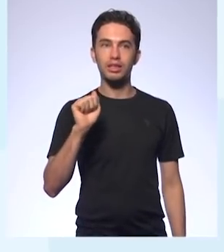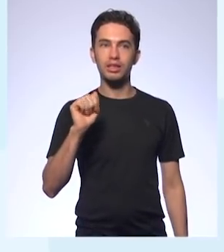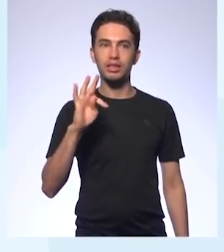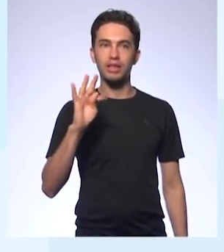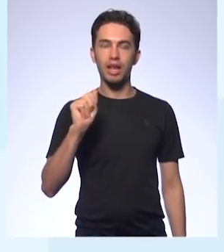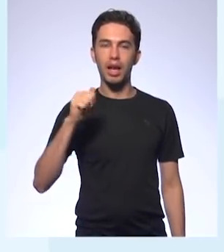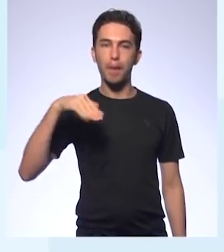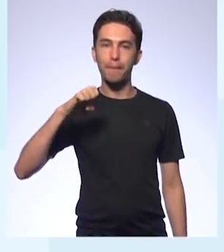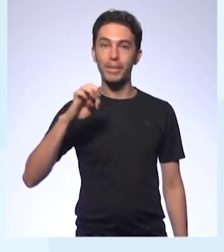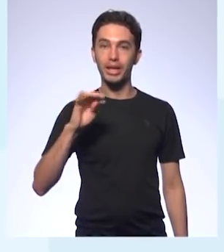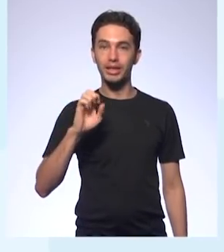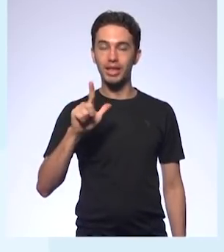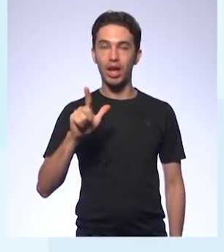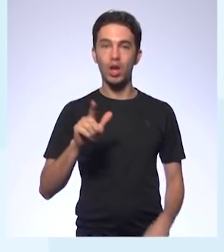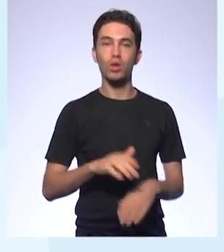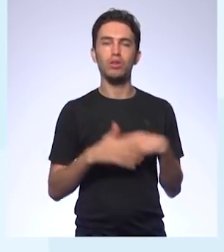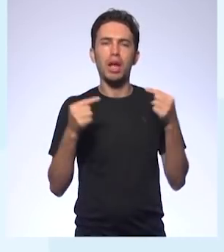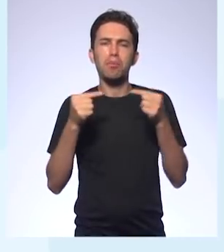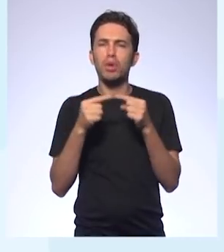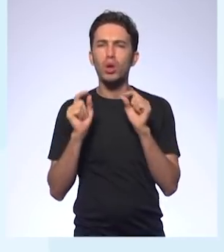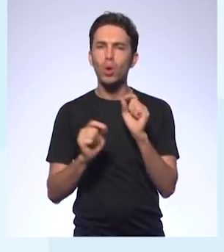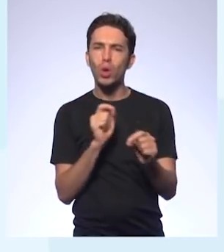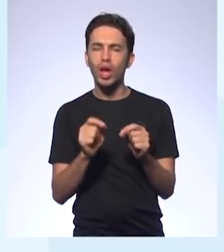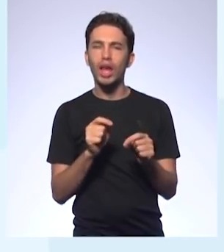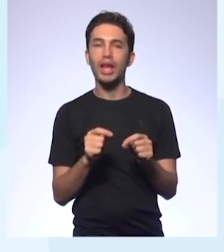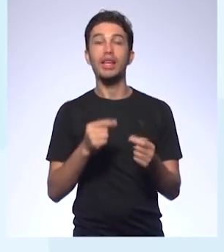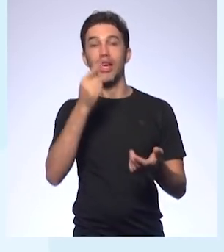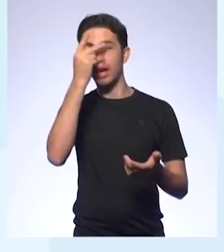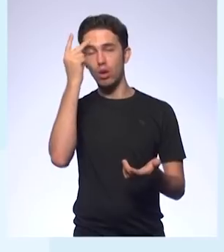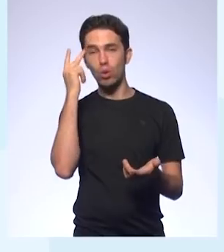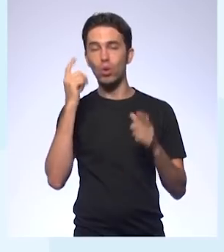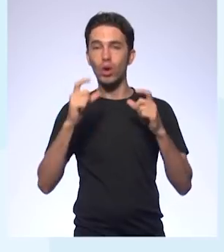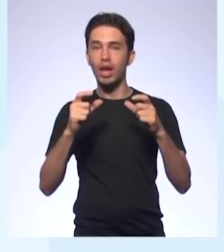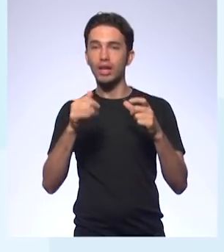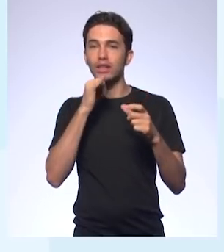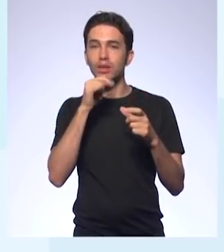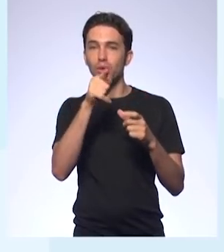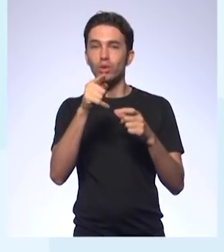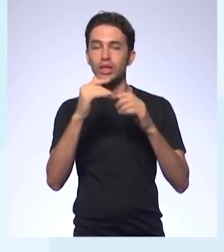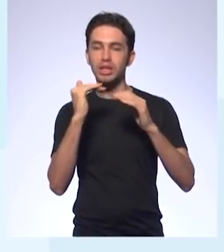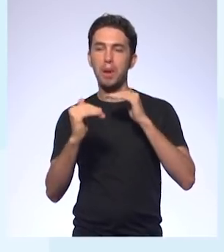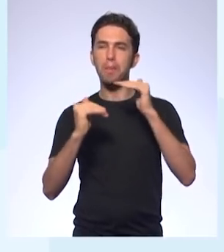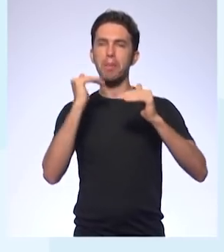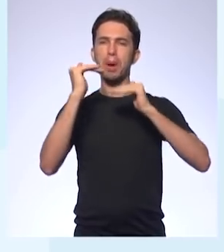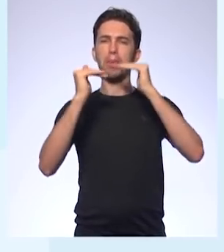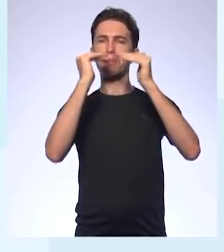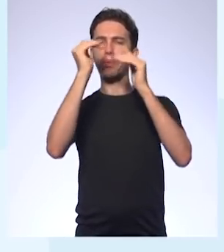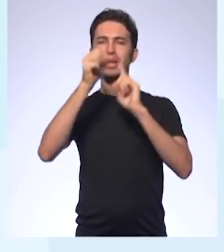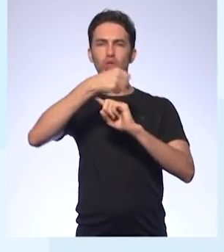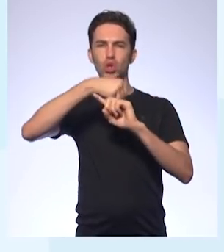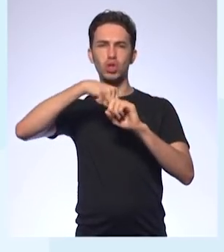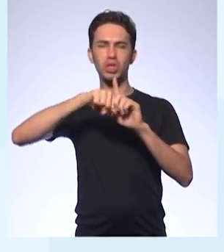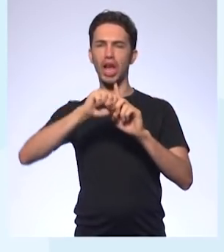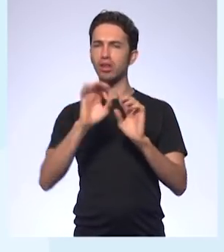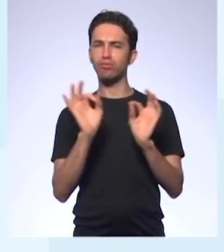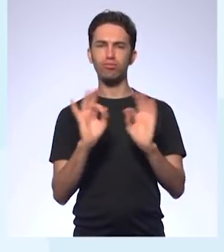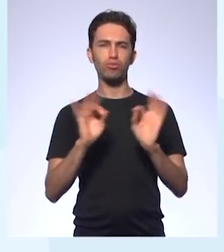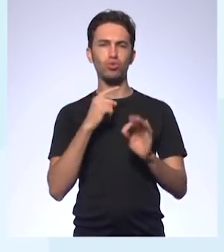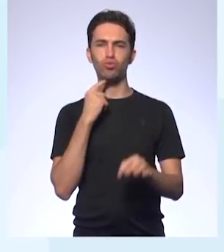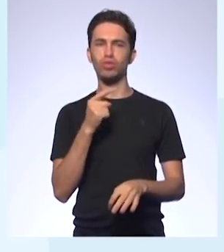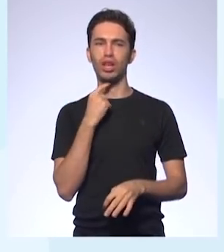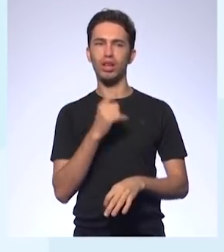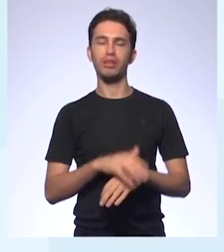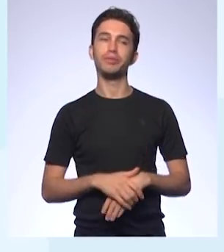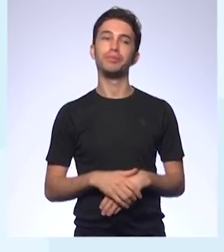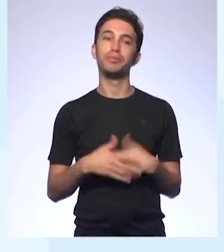sociedade onde não existe ascensão social. Professora, que palavra difícil, mas já vou explicar.